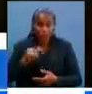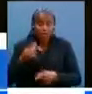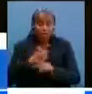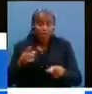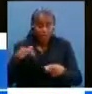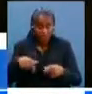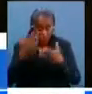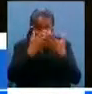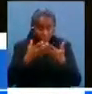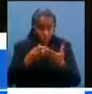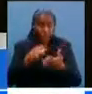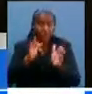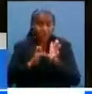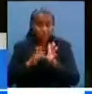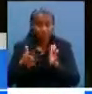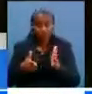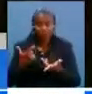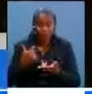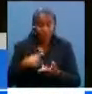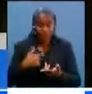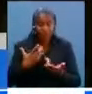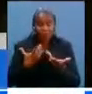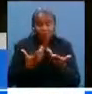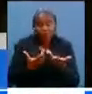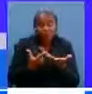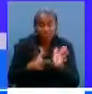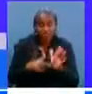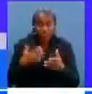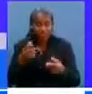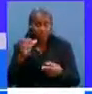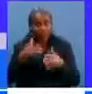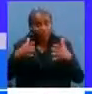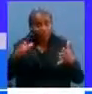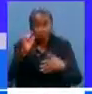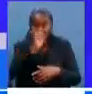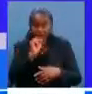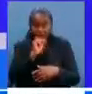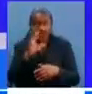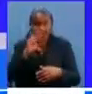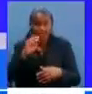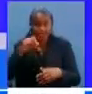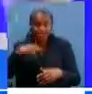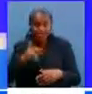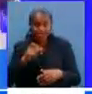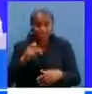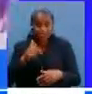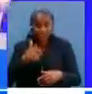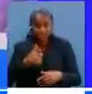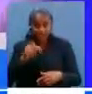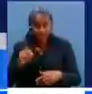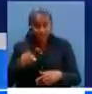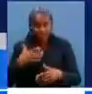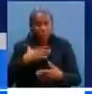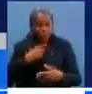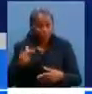em um artista com quem como oferece ele é um grande cantor samba e estava realmente ansiosa também vêm assistir